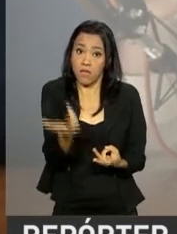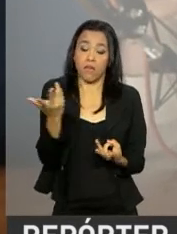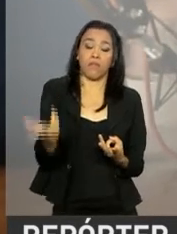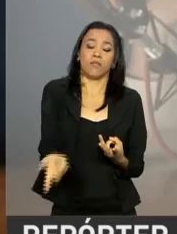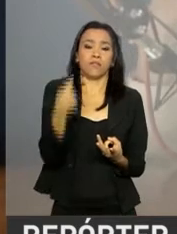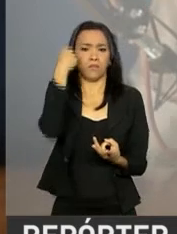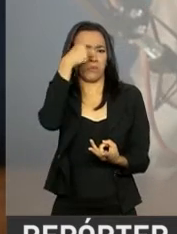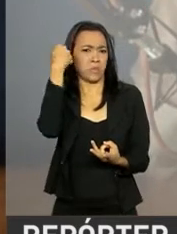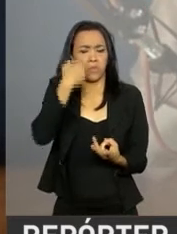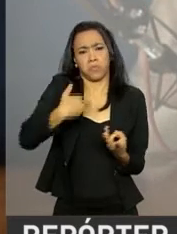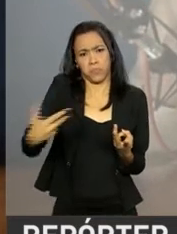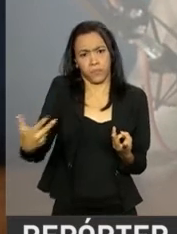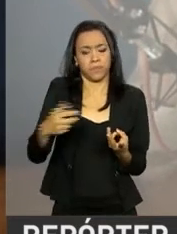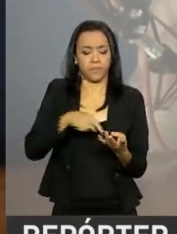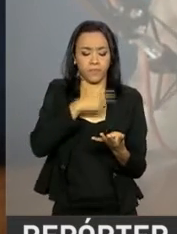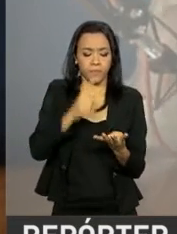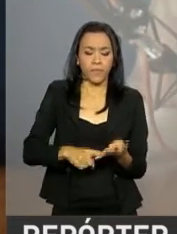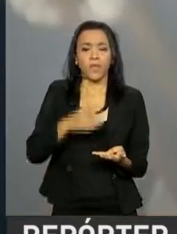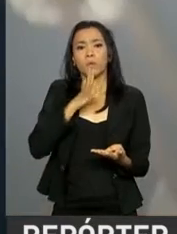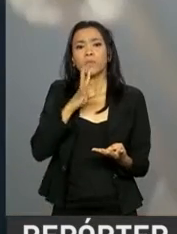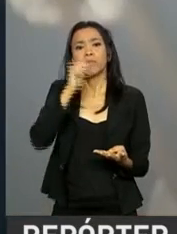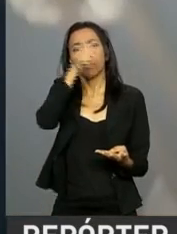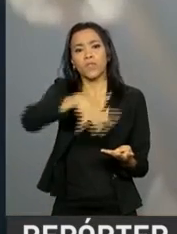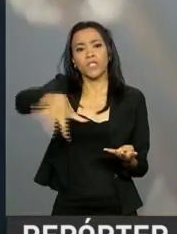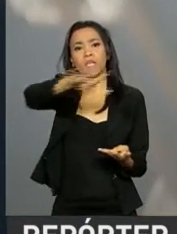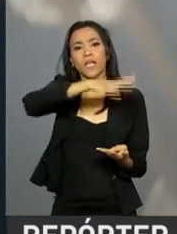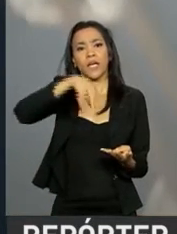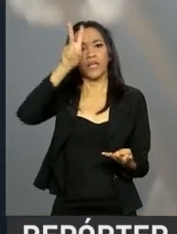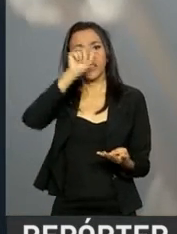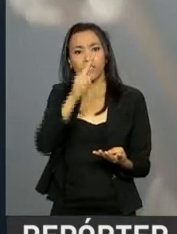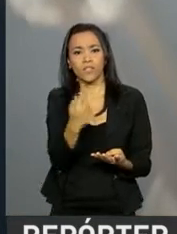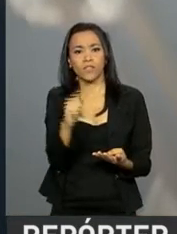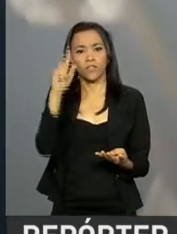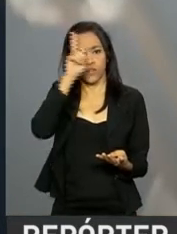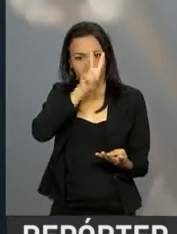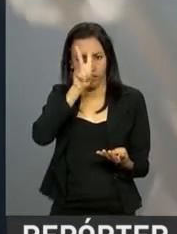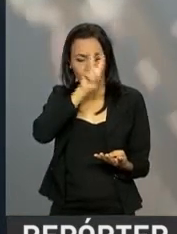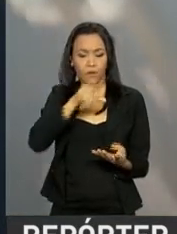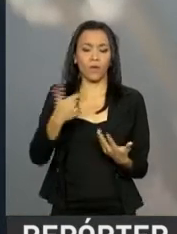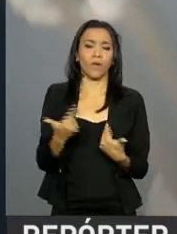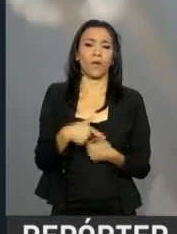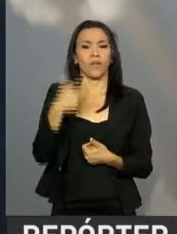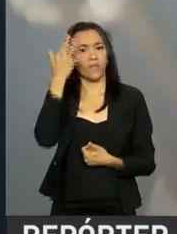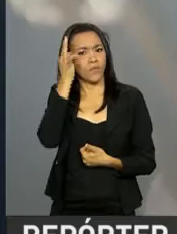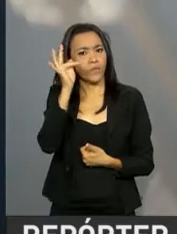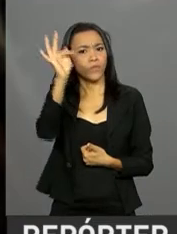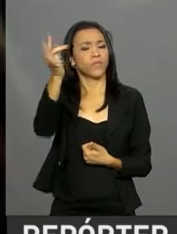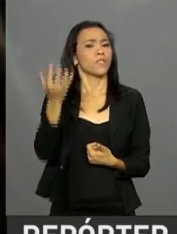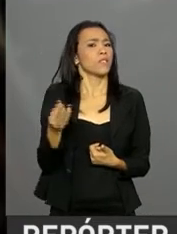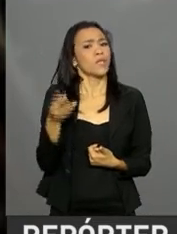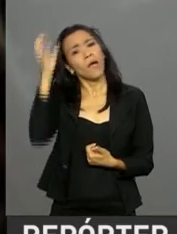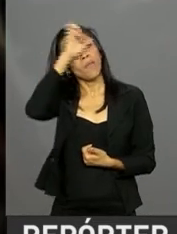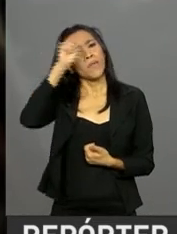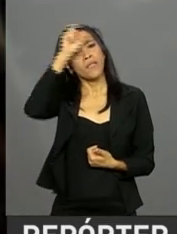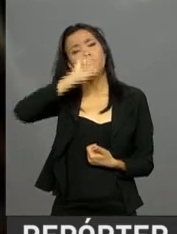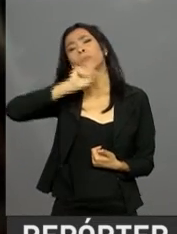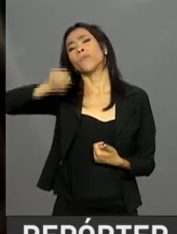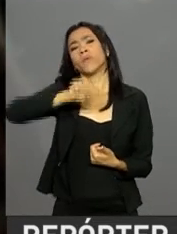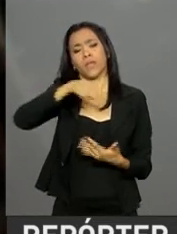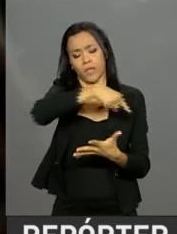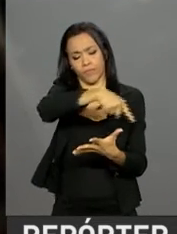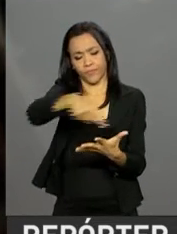e de conhecimentos gerais em história geografia é filosofia né enfim